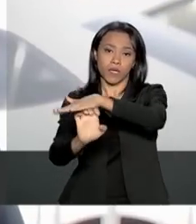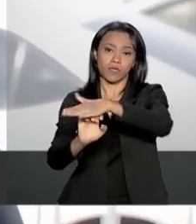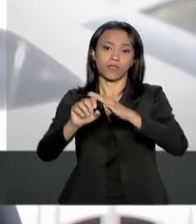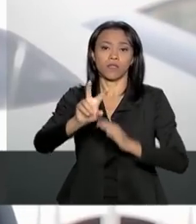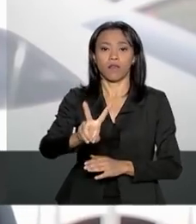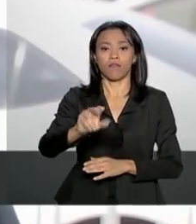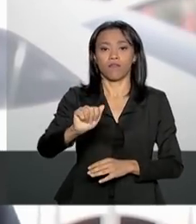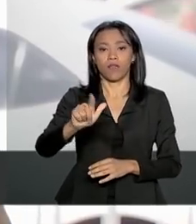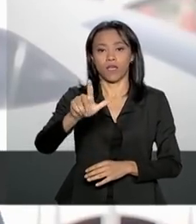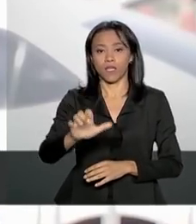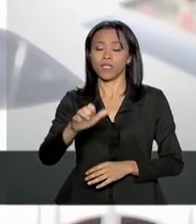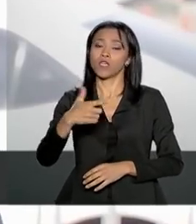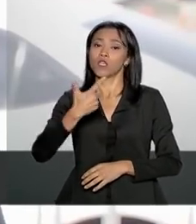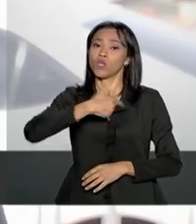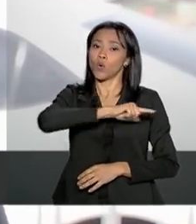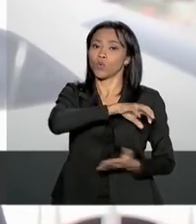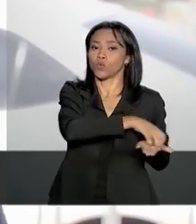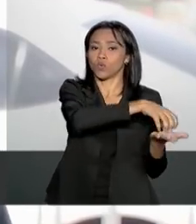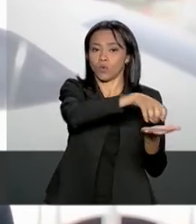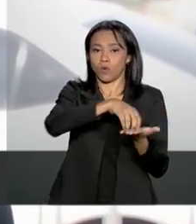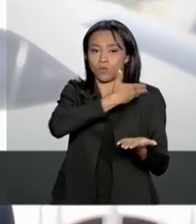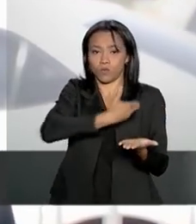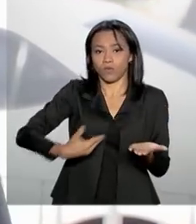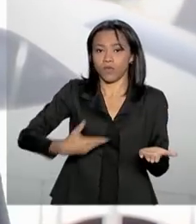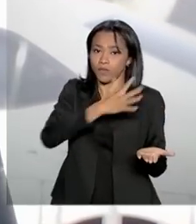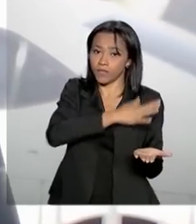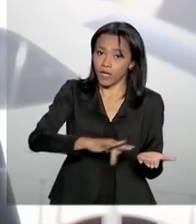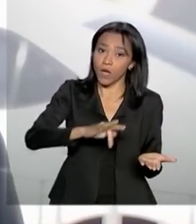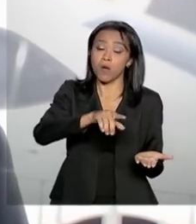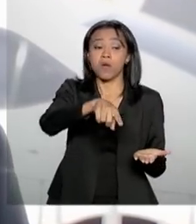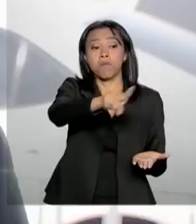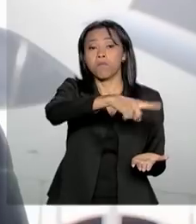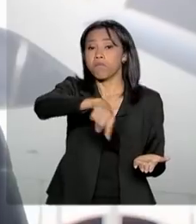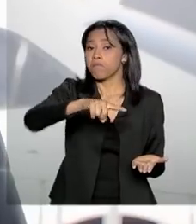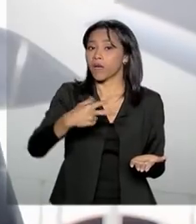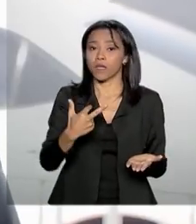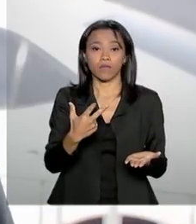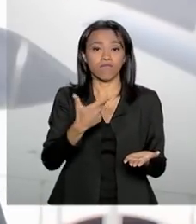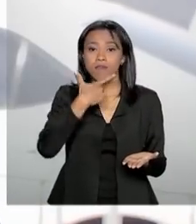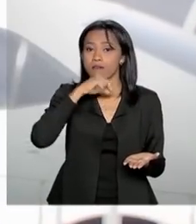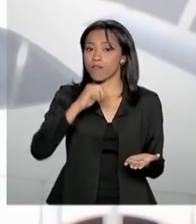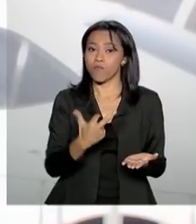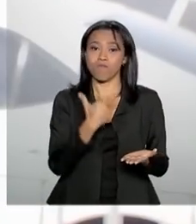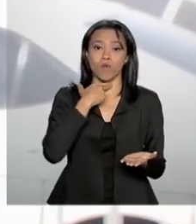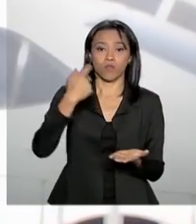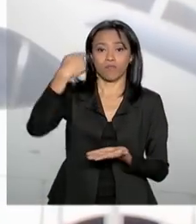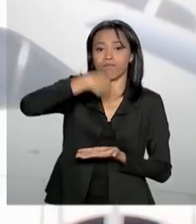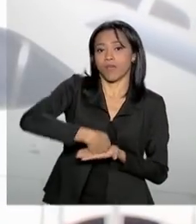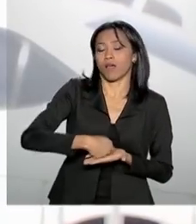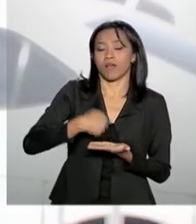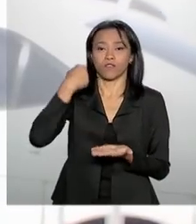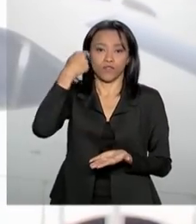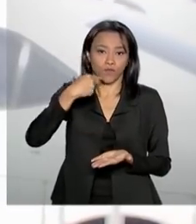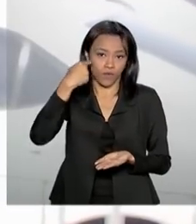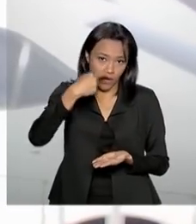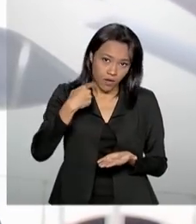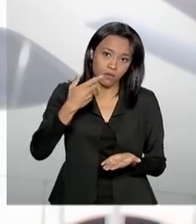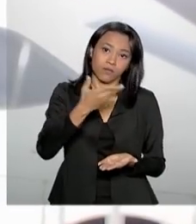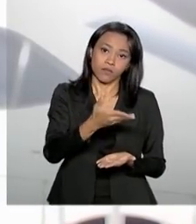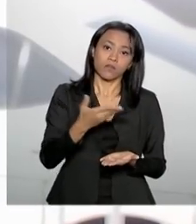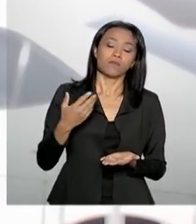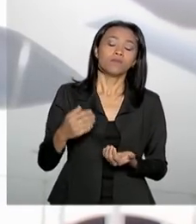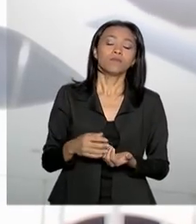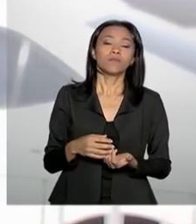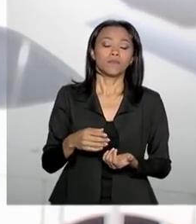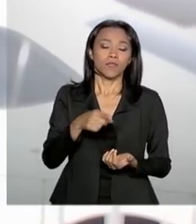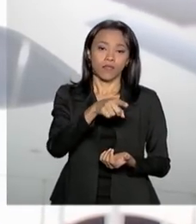órgãos federais, prestar essa assistência jurídica para quem não pode pagar advogado e que tenha condições,